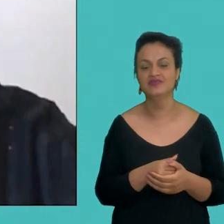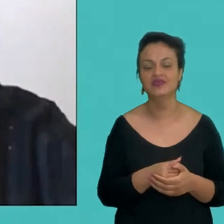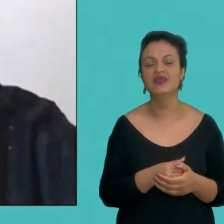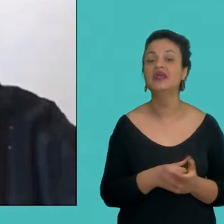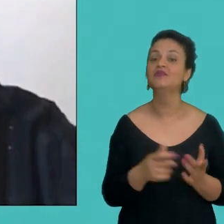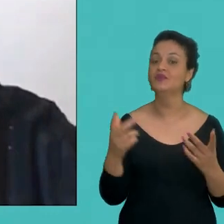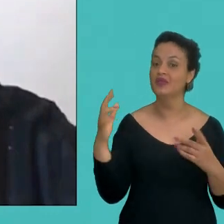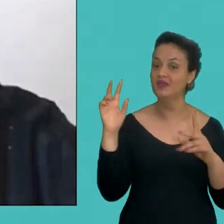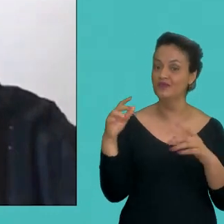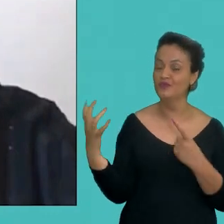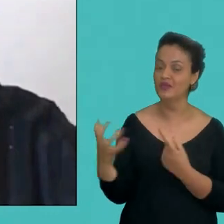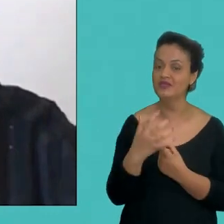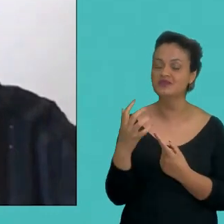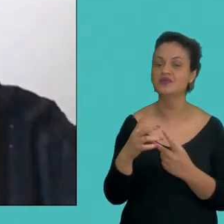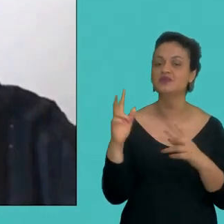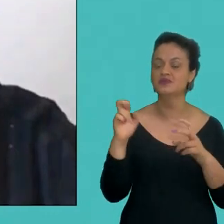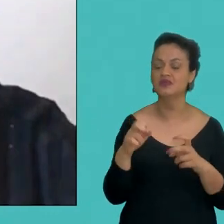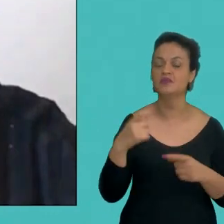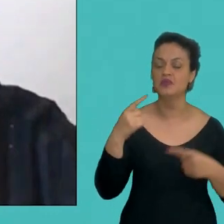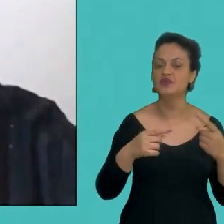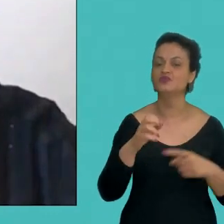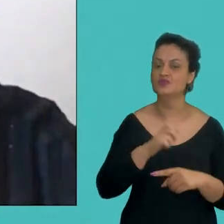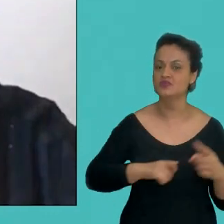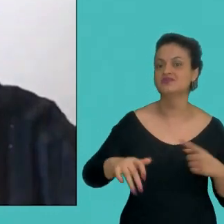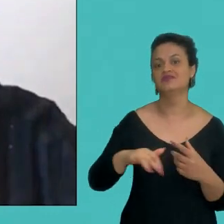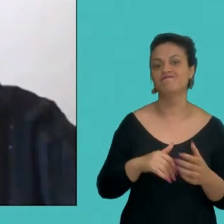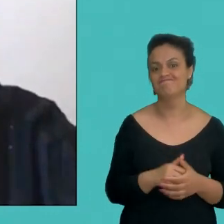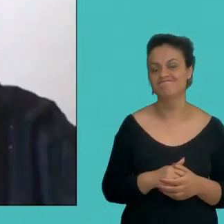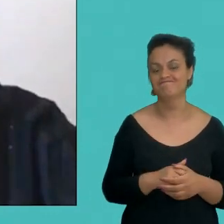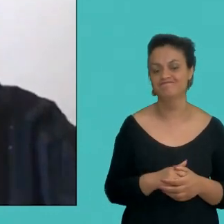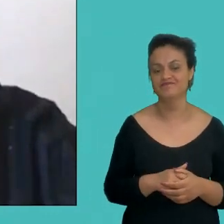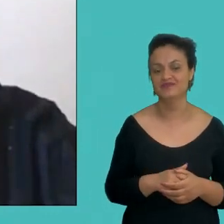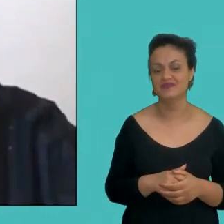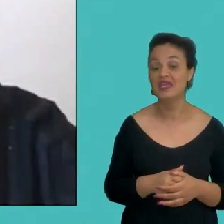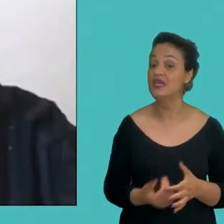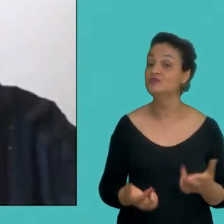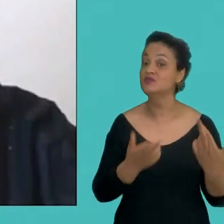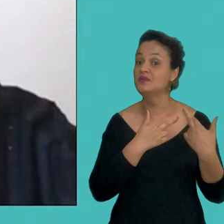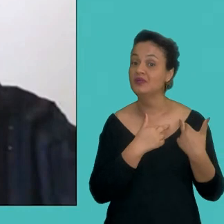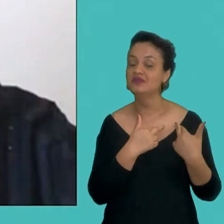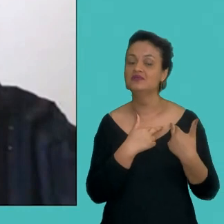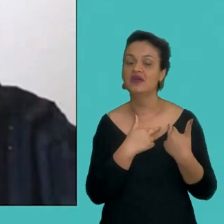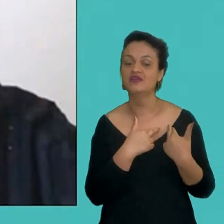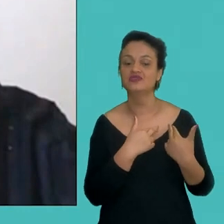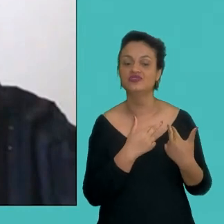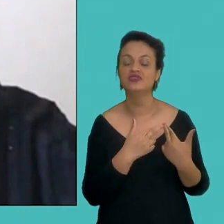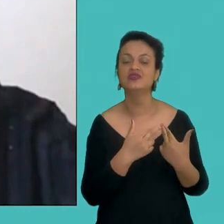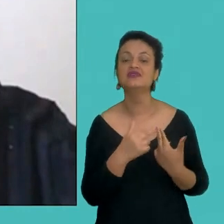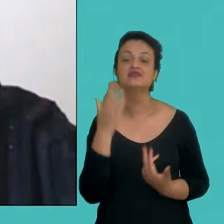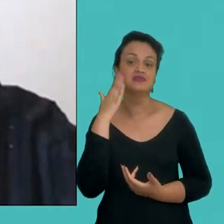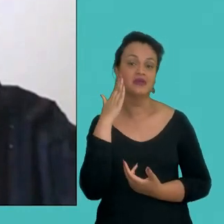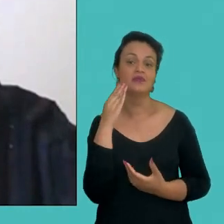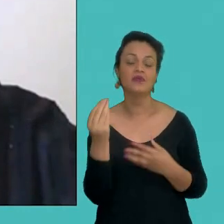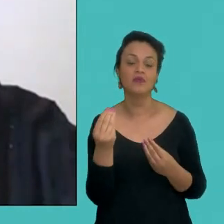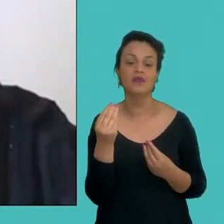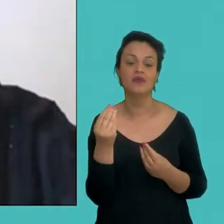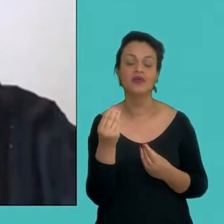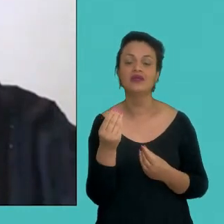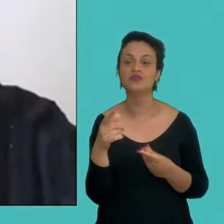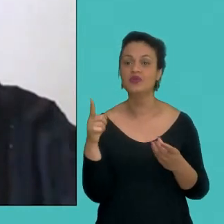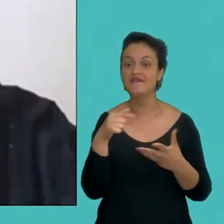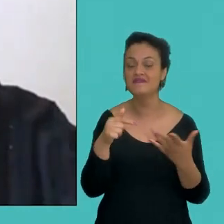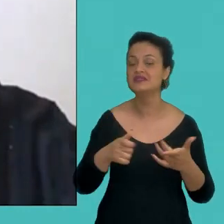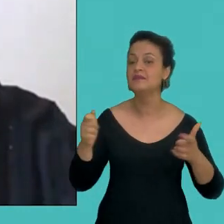sutil, porque se trata de uma questão política e social muito ampla. Uma parte da responsabilidade pela perda de credibilidade se